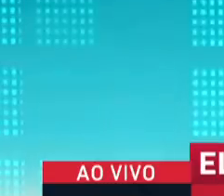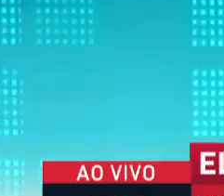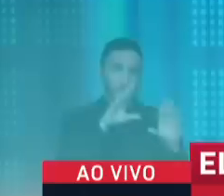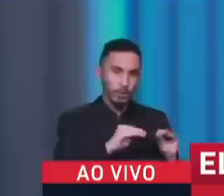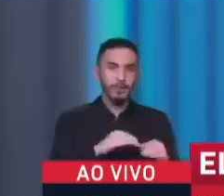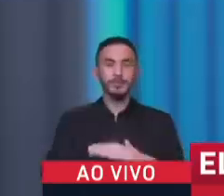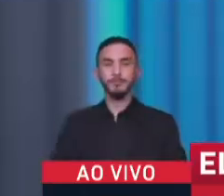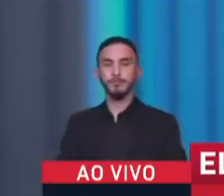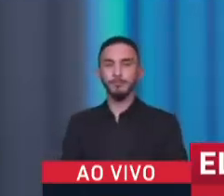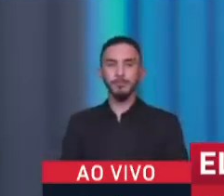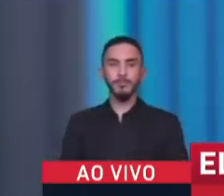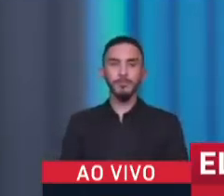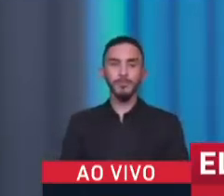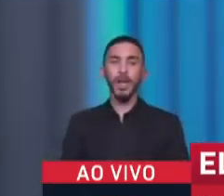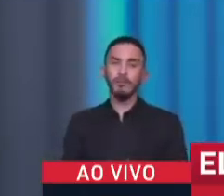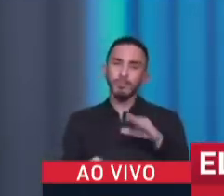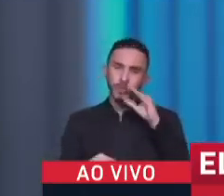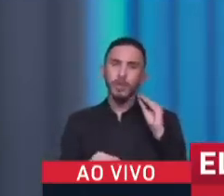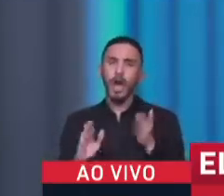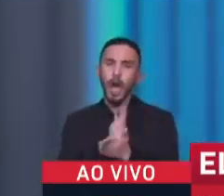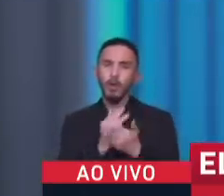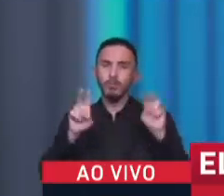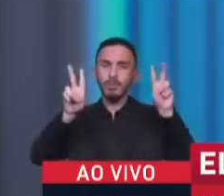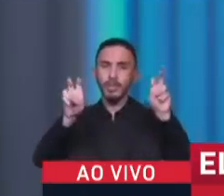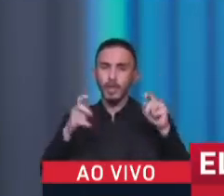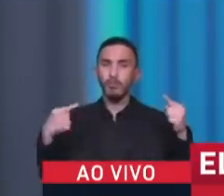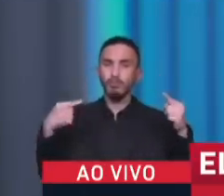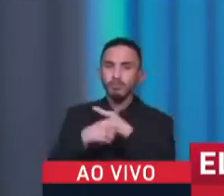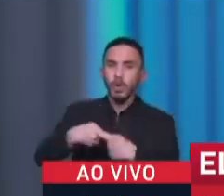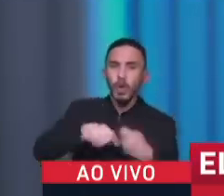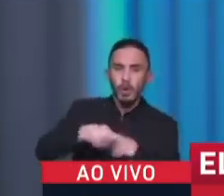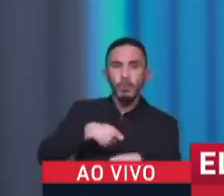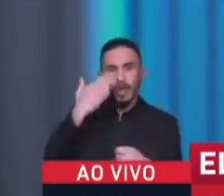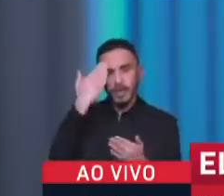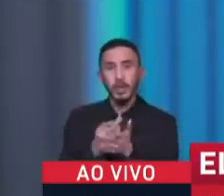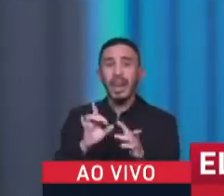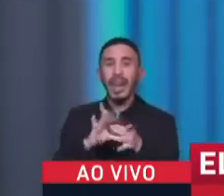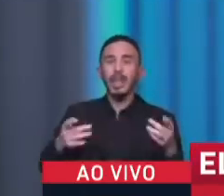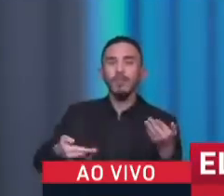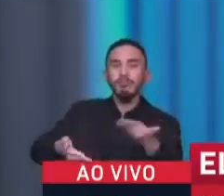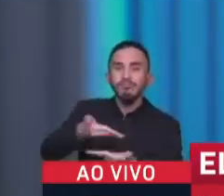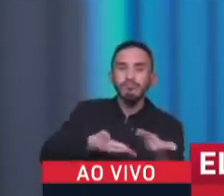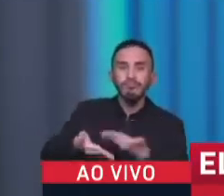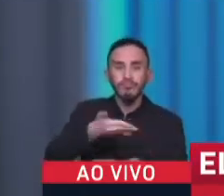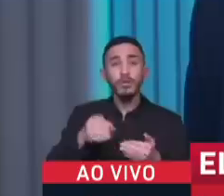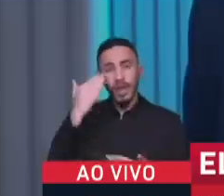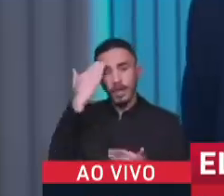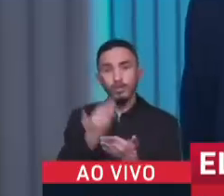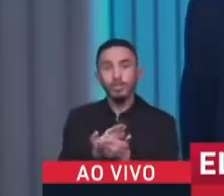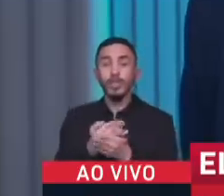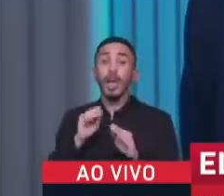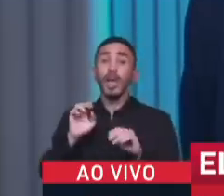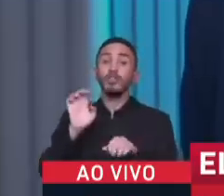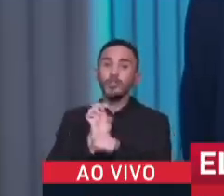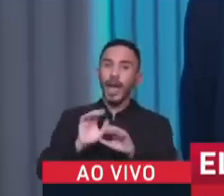de comandantes do lado esquerdo hoje você só tem o Ciro Gomes e tem o Lula e o PT é o tipo que não larga o osso